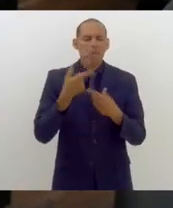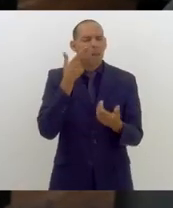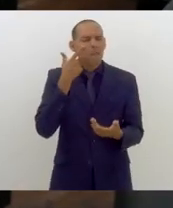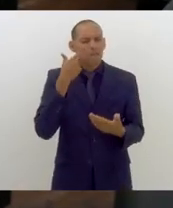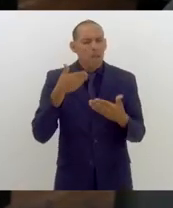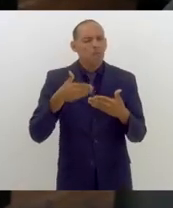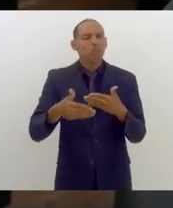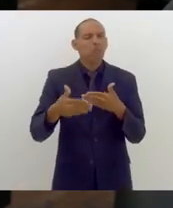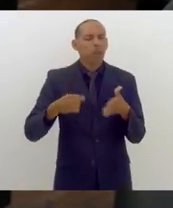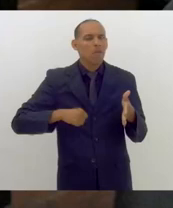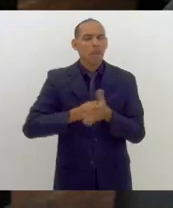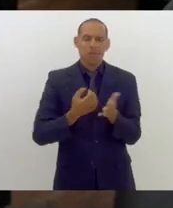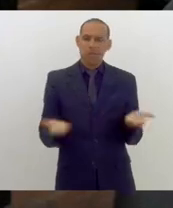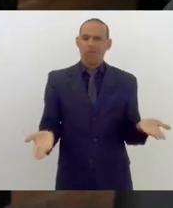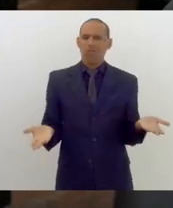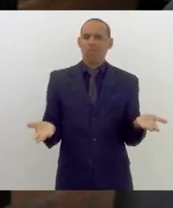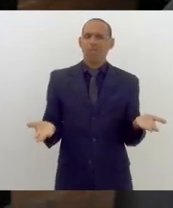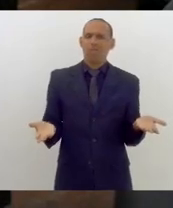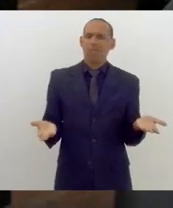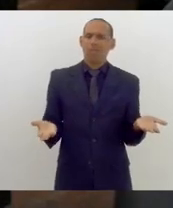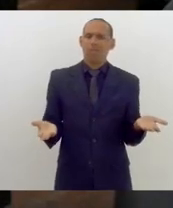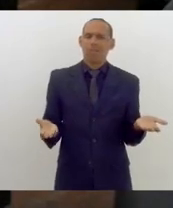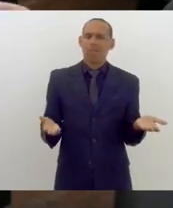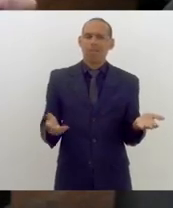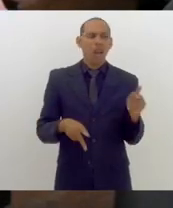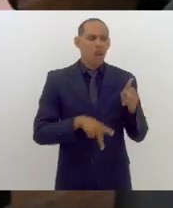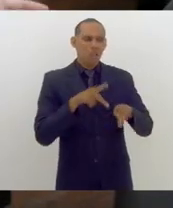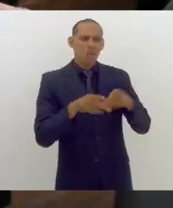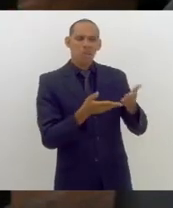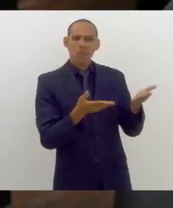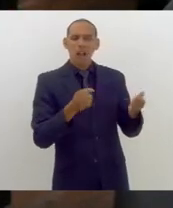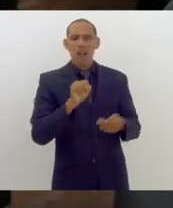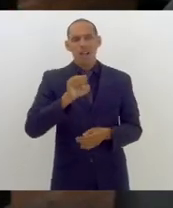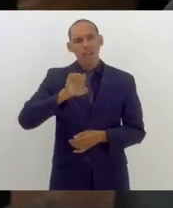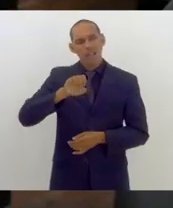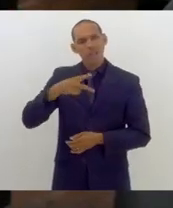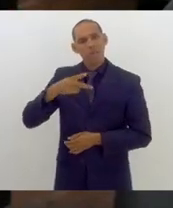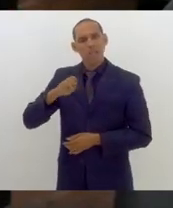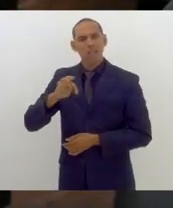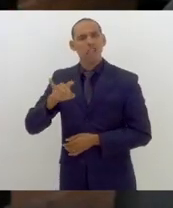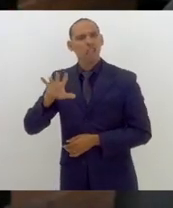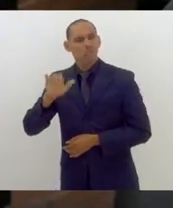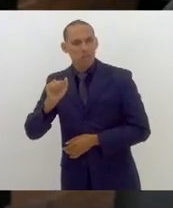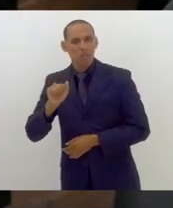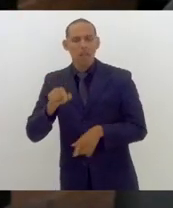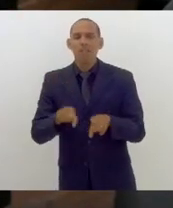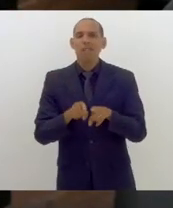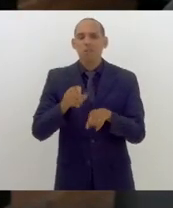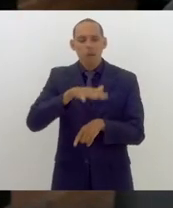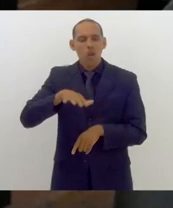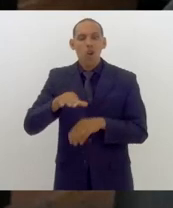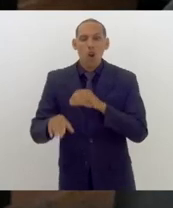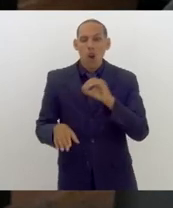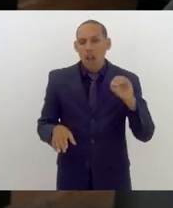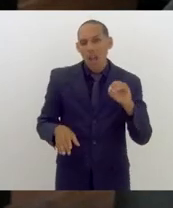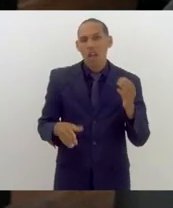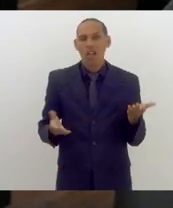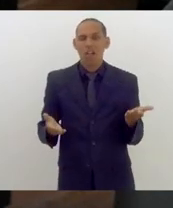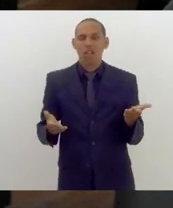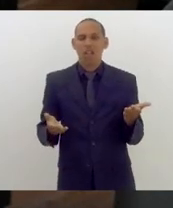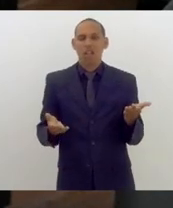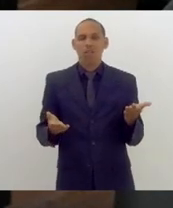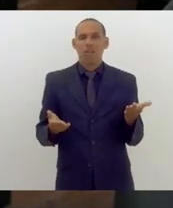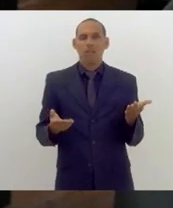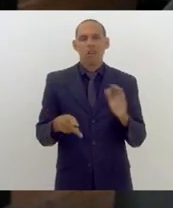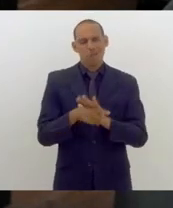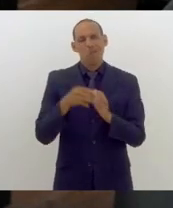vemos os impactos então a gente está colocando a população de Sepetiba a população da zona oeste do Estado porque do